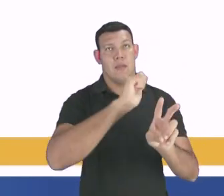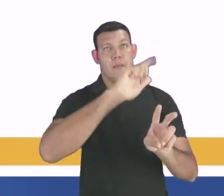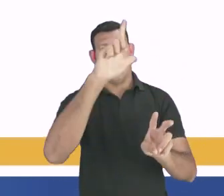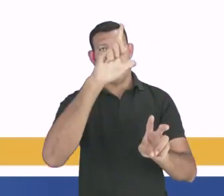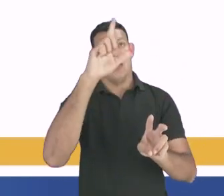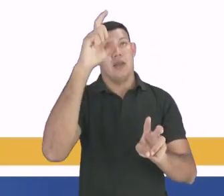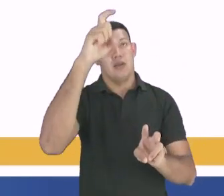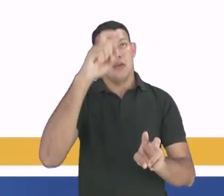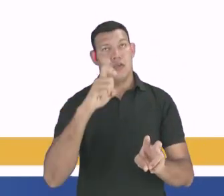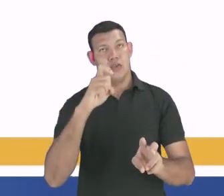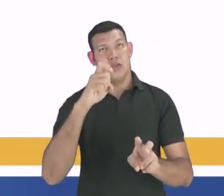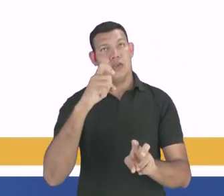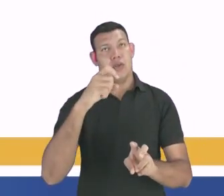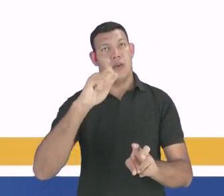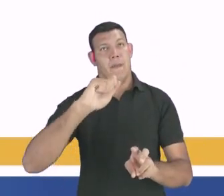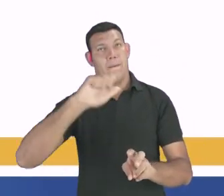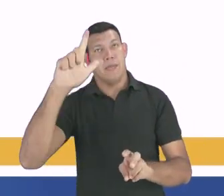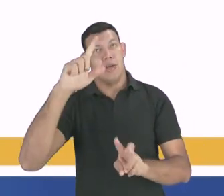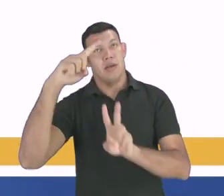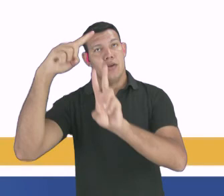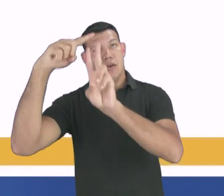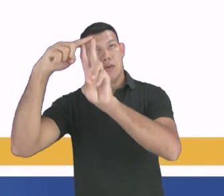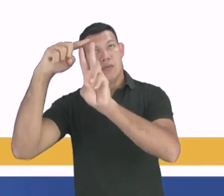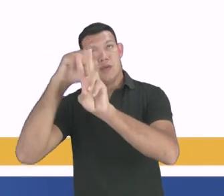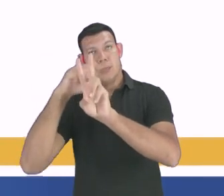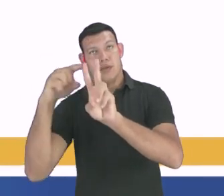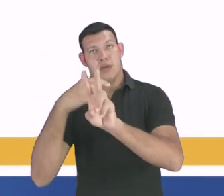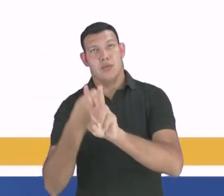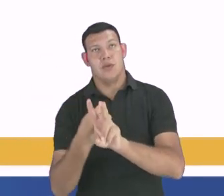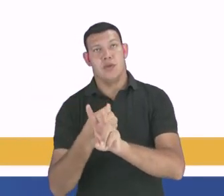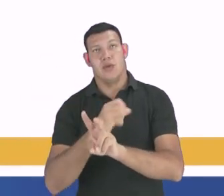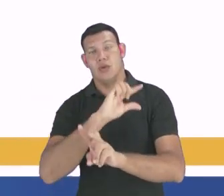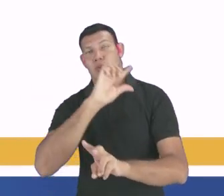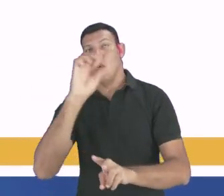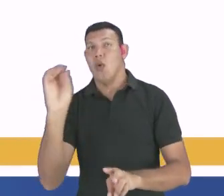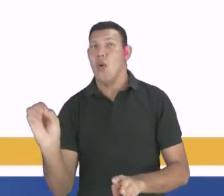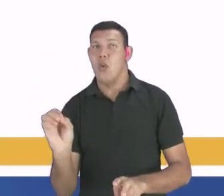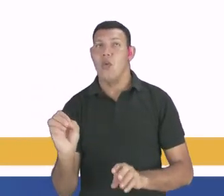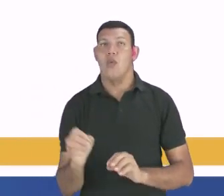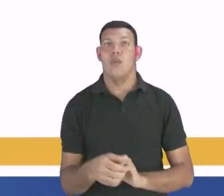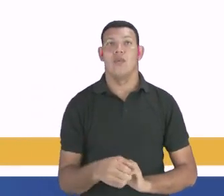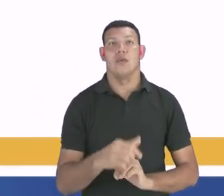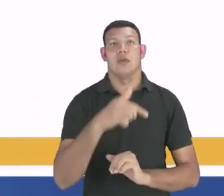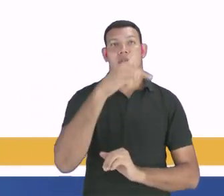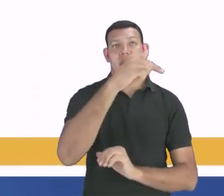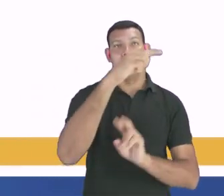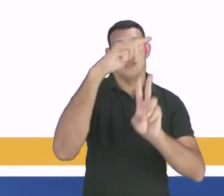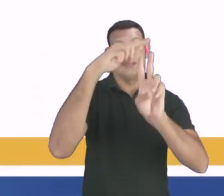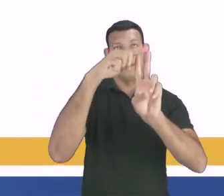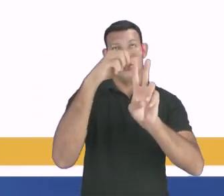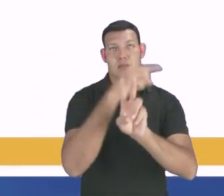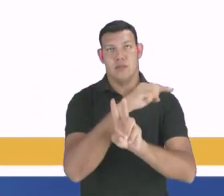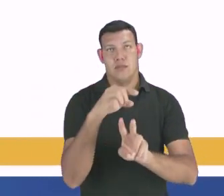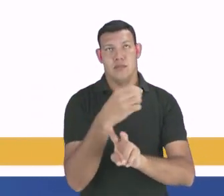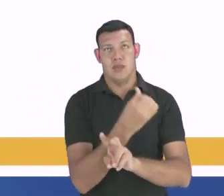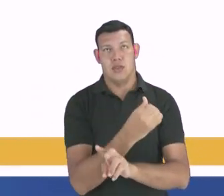sobre 2. Ou ainda, nós temos também o 7π sobre 6 menor que x e o x menor